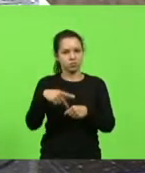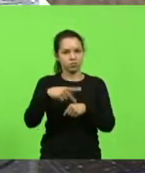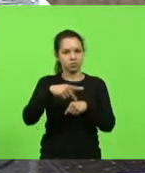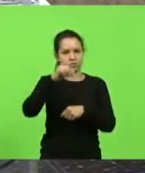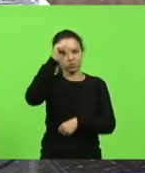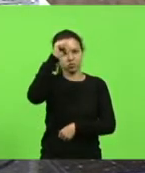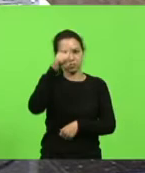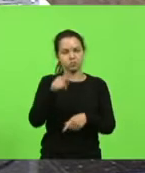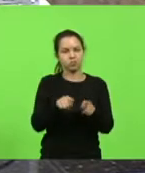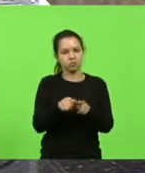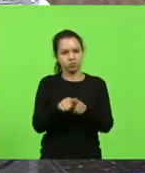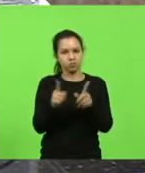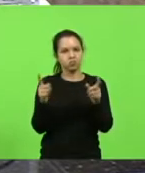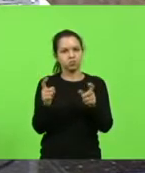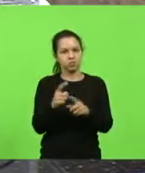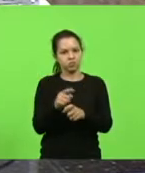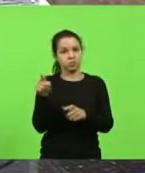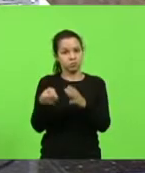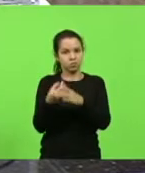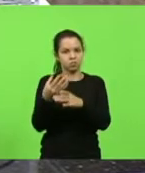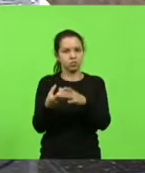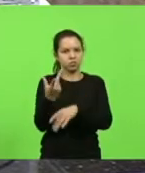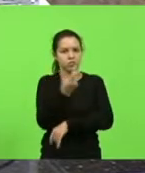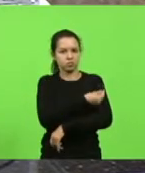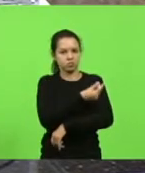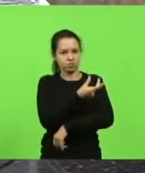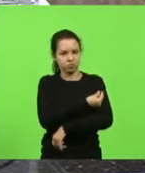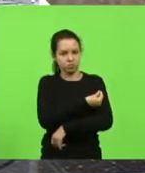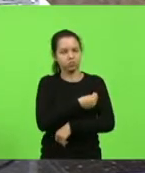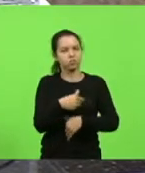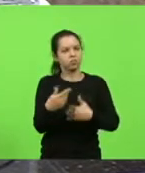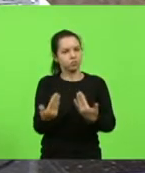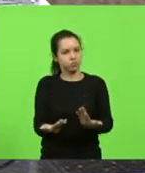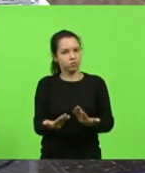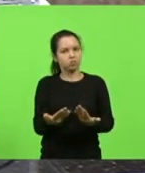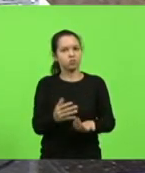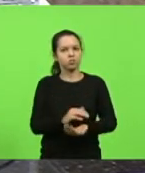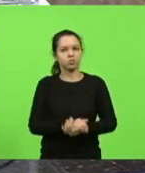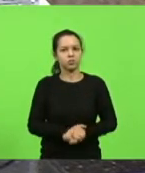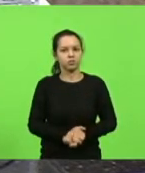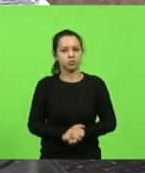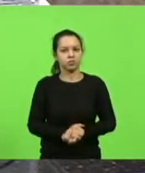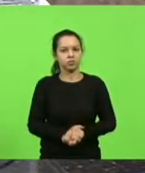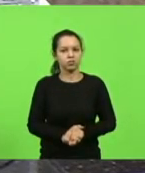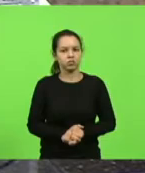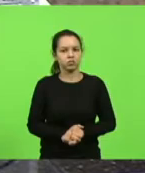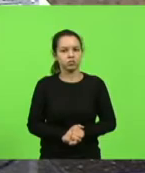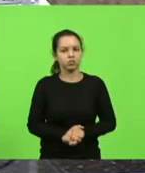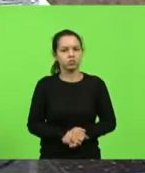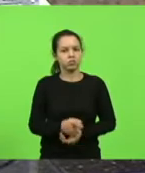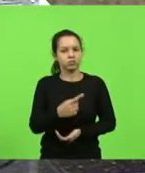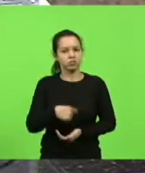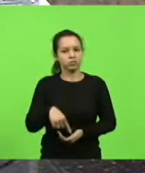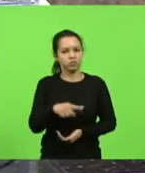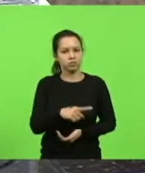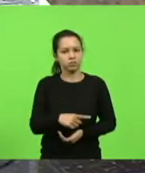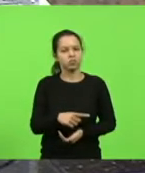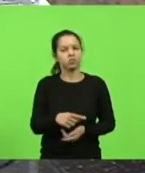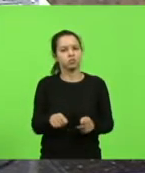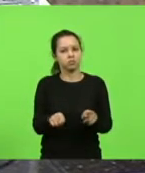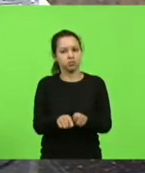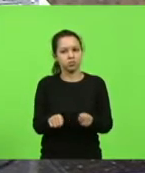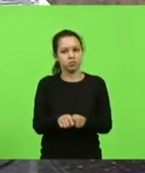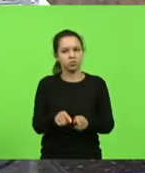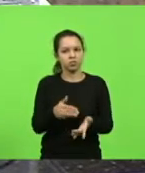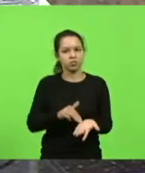produtora de vacinação. Então, é exatamente isso. E que coisa é essa de querer tirar moção de deputado